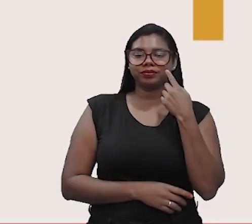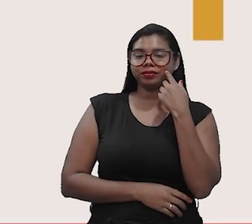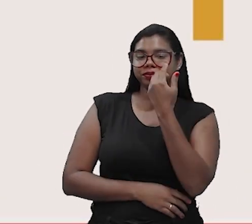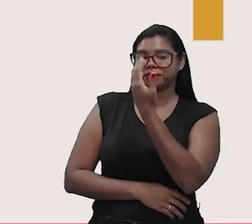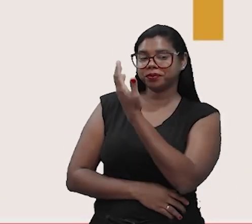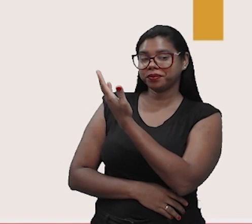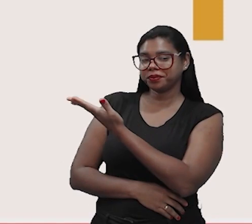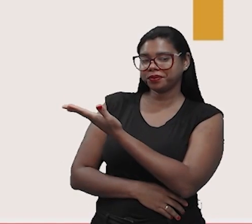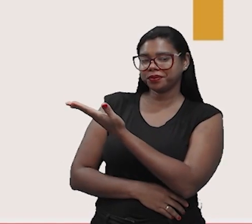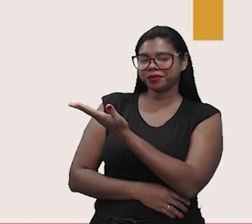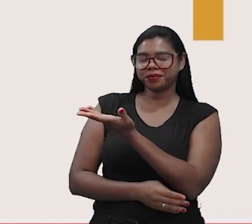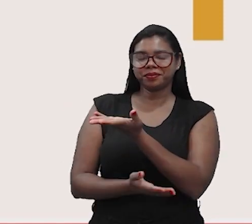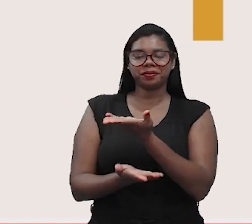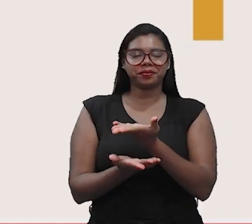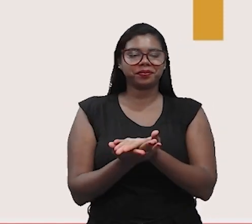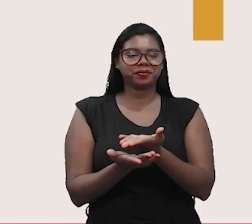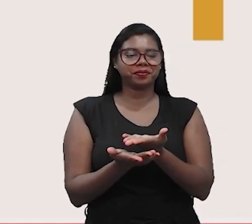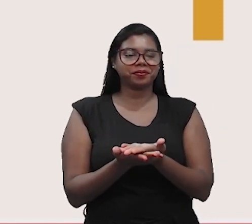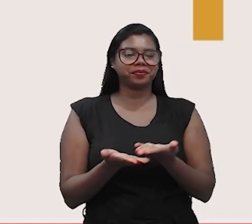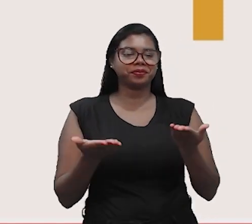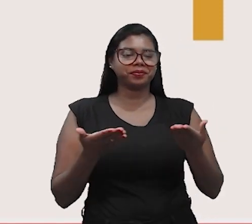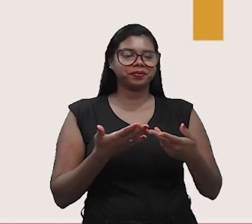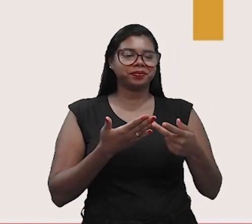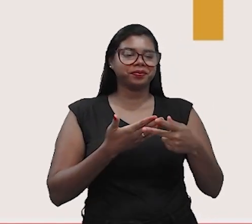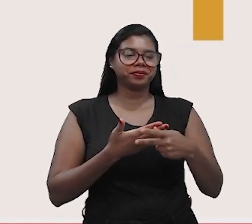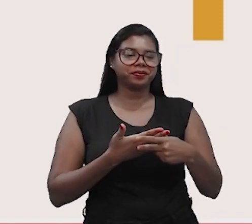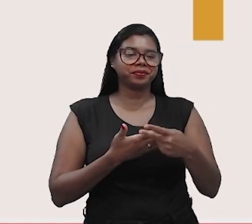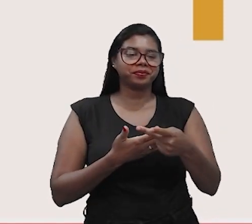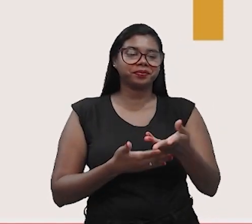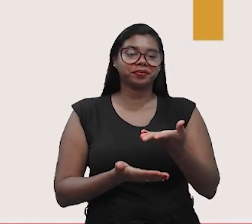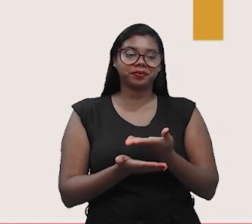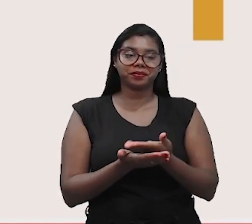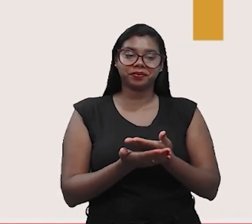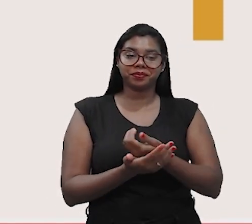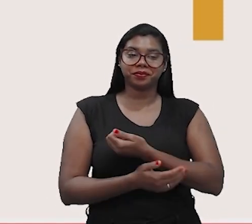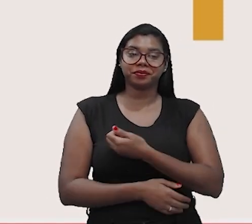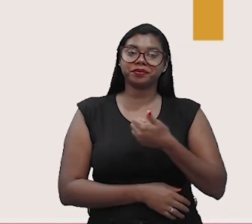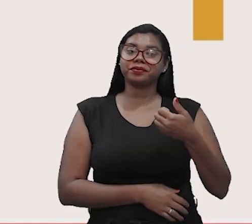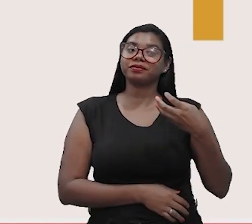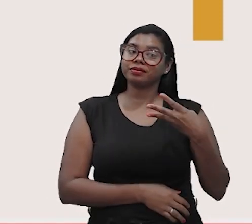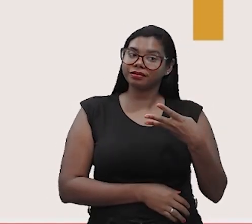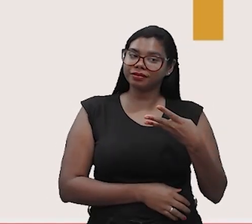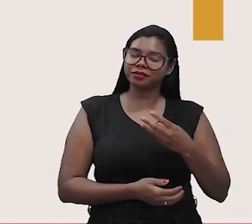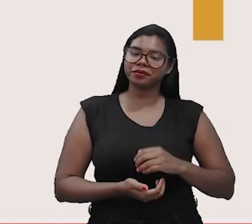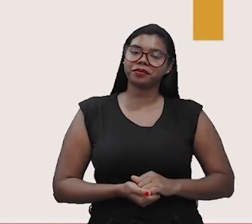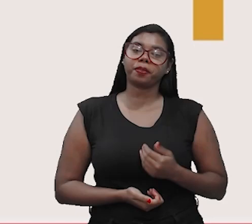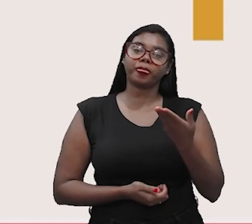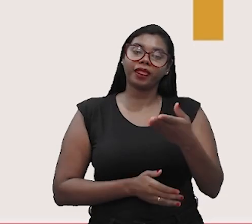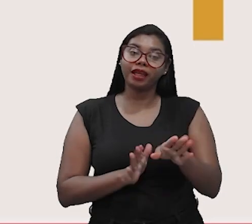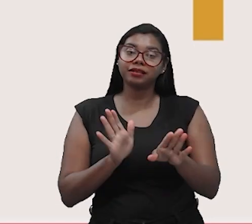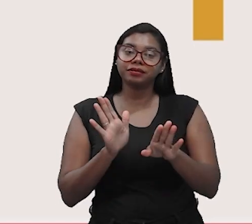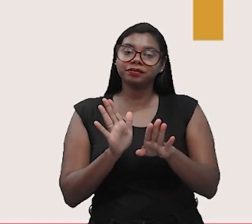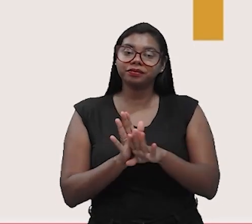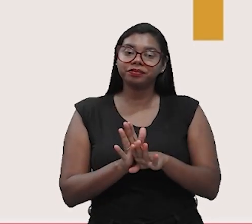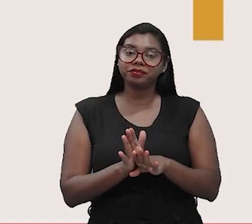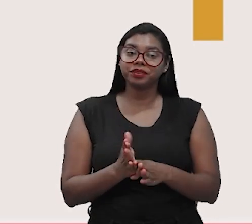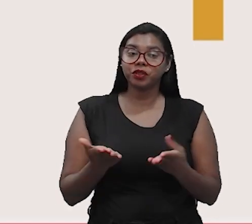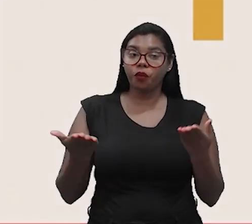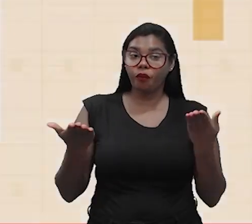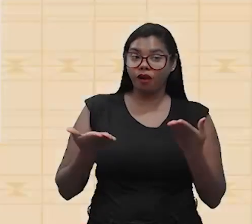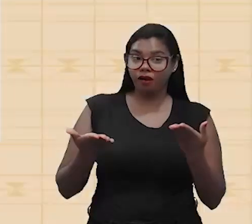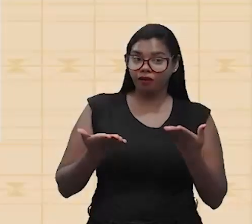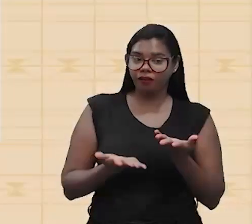agora é continuidade da aula 13. Se você por acaso chegou de paraquedas nessa